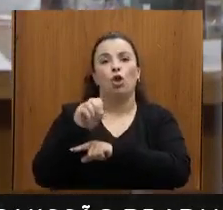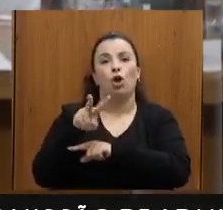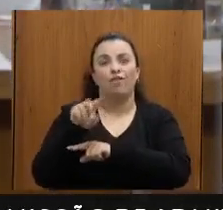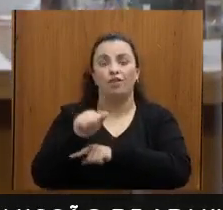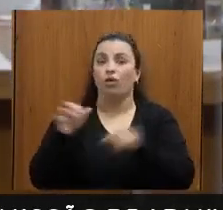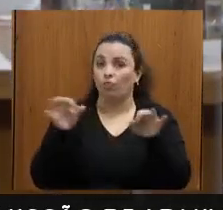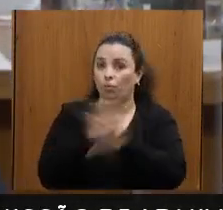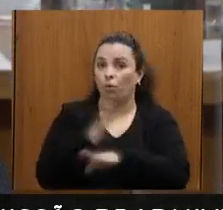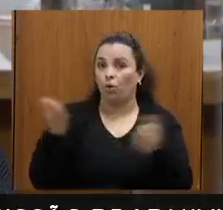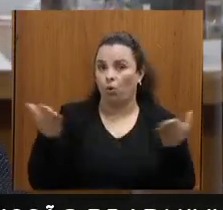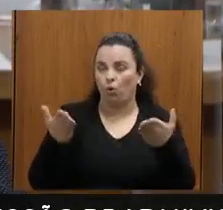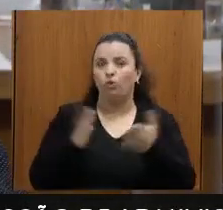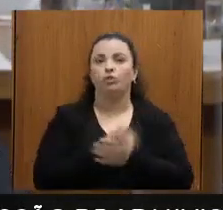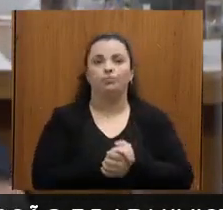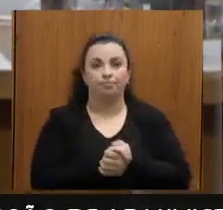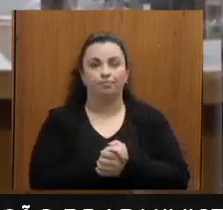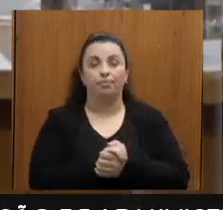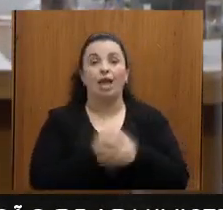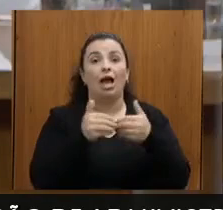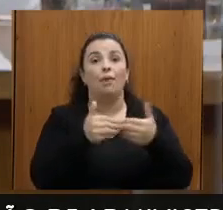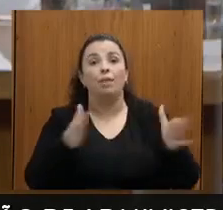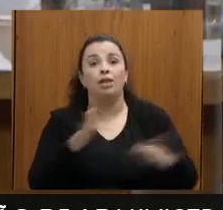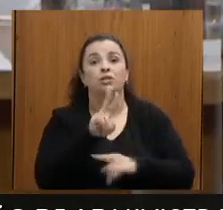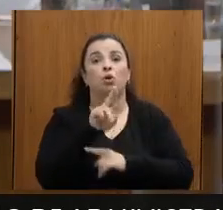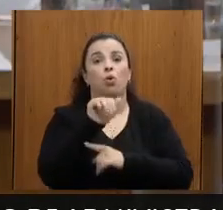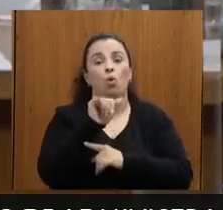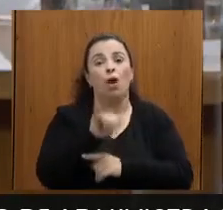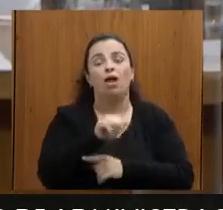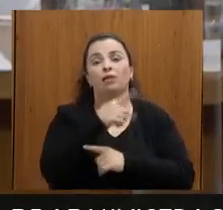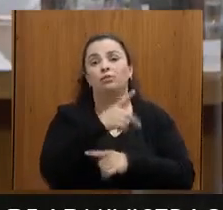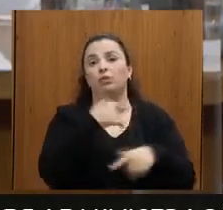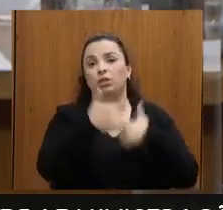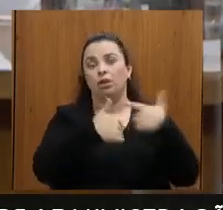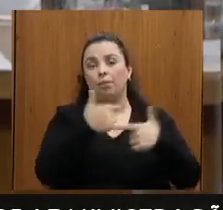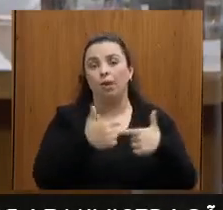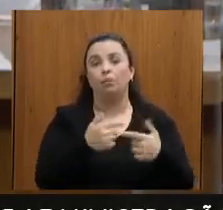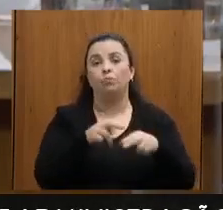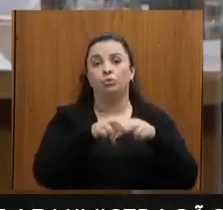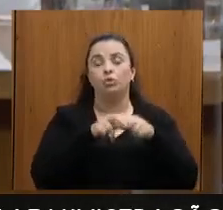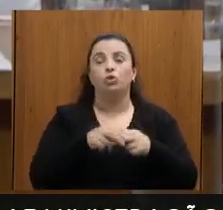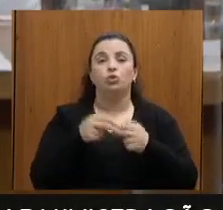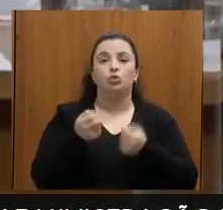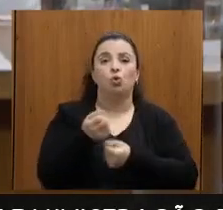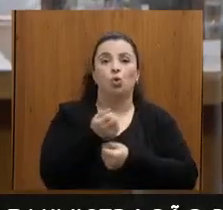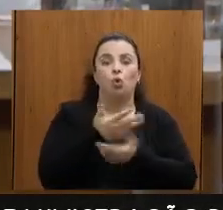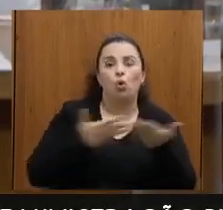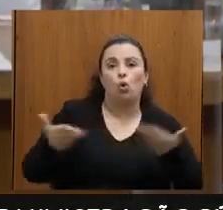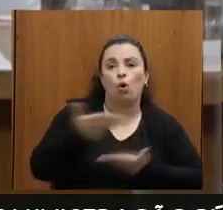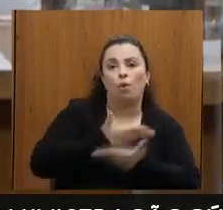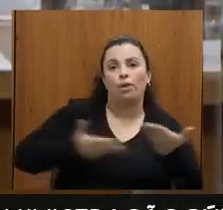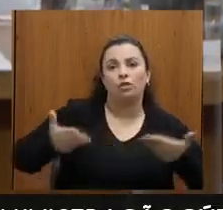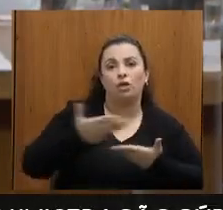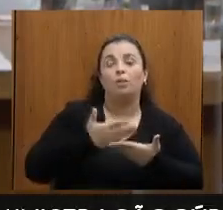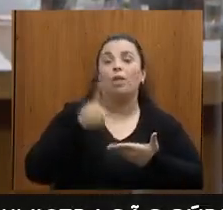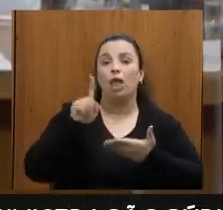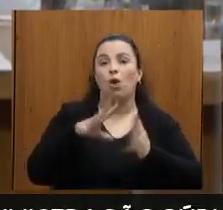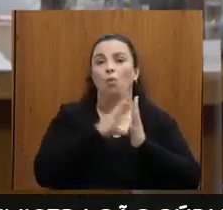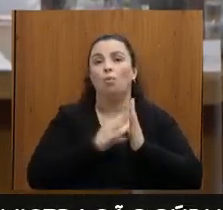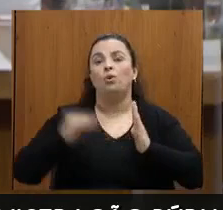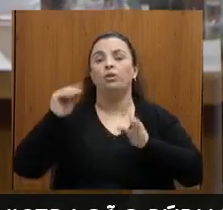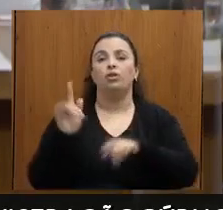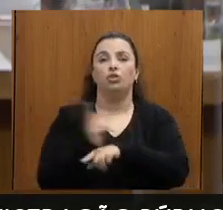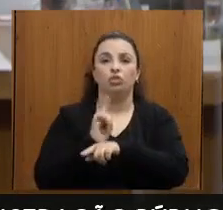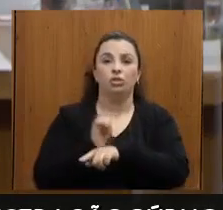ampliação das UAIs e dos serviços prestados por meio do compartilhamento, o modelo de gestão, a tem chamado de UAI Compartilha,